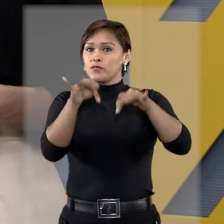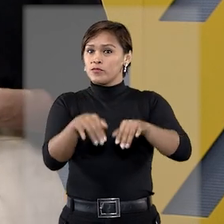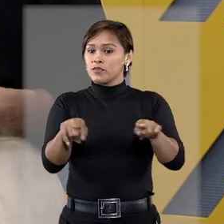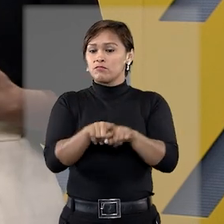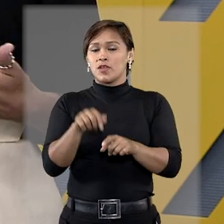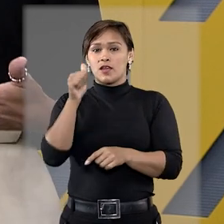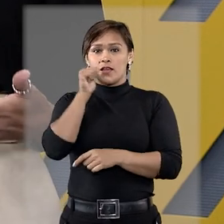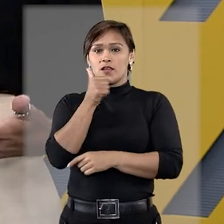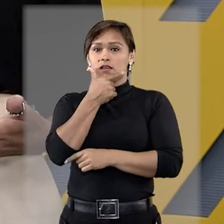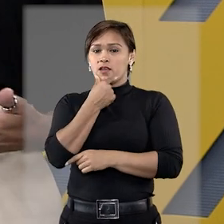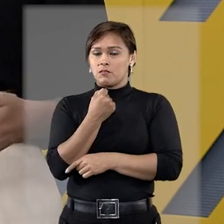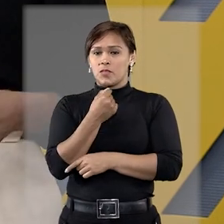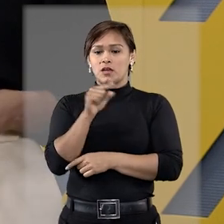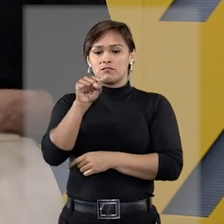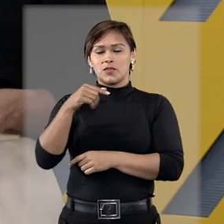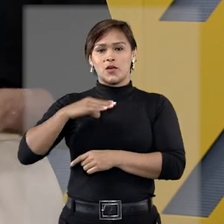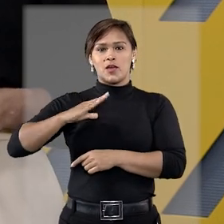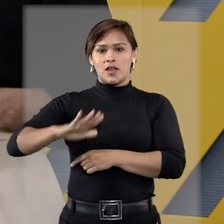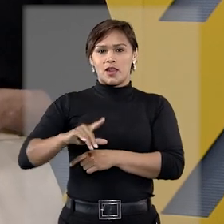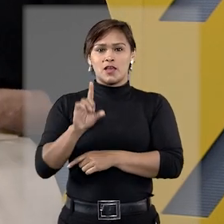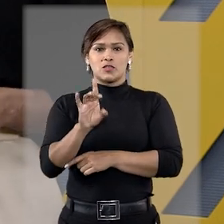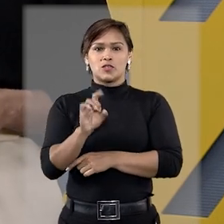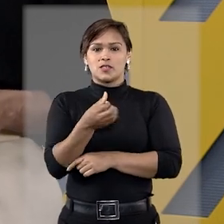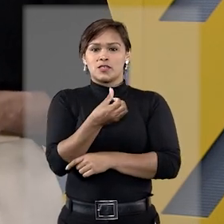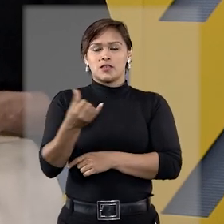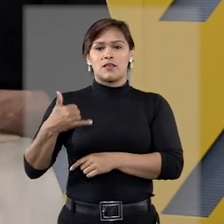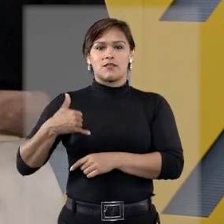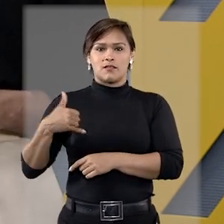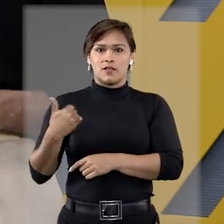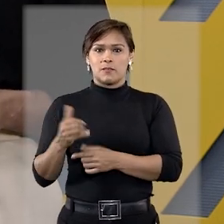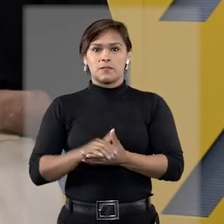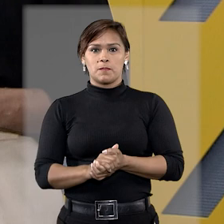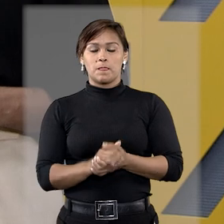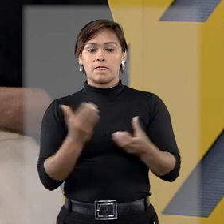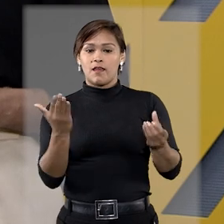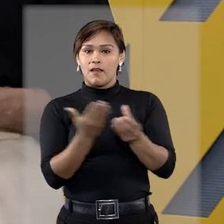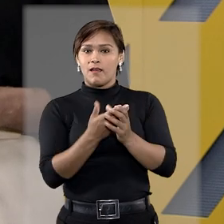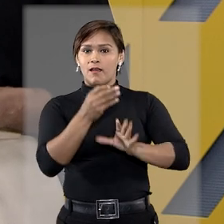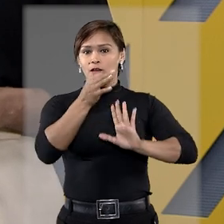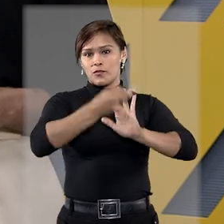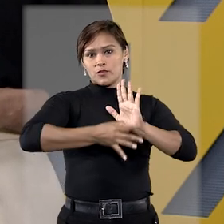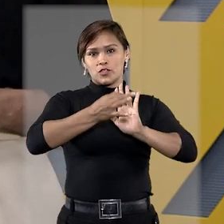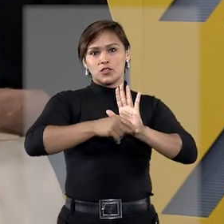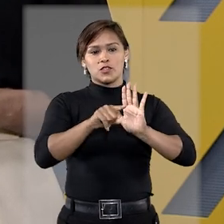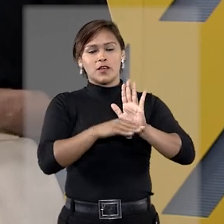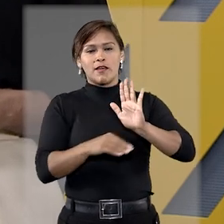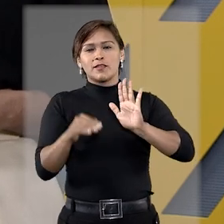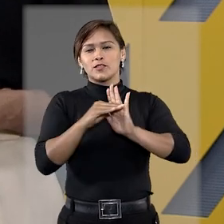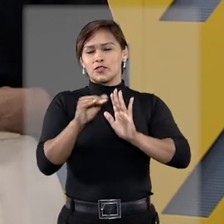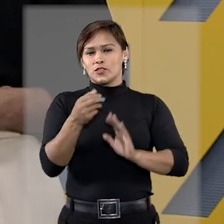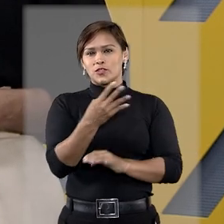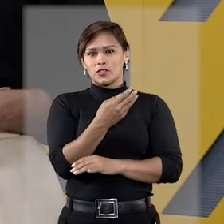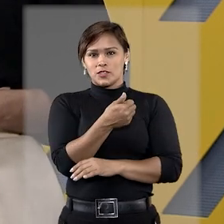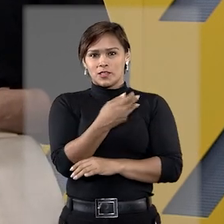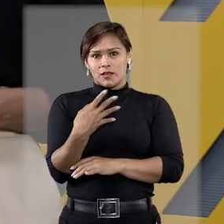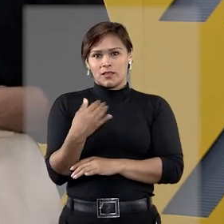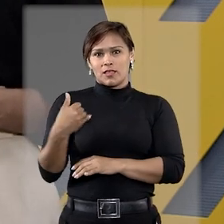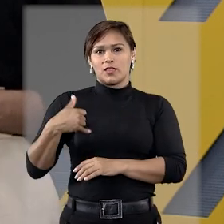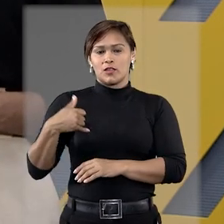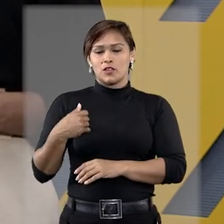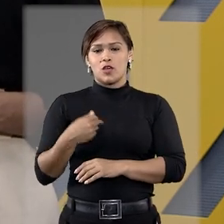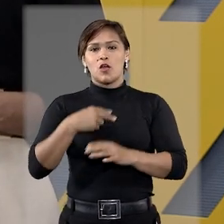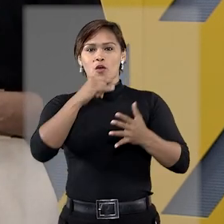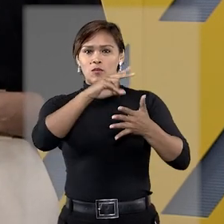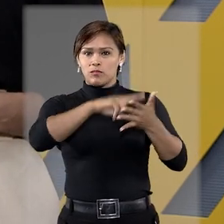estável entre ele e a mãe, quando a criança tinha apenas 6 anos. A ação foi ajuizada quando ela tinha 14.